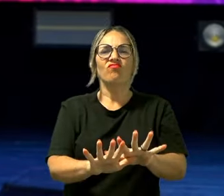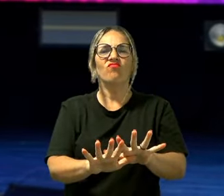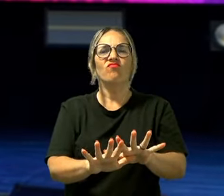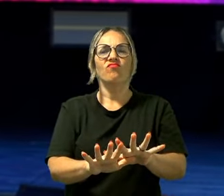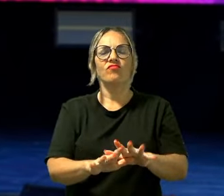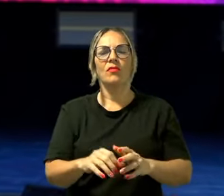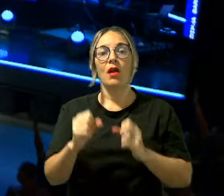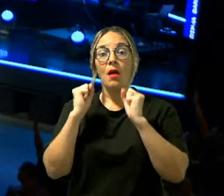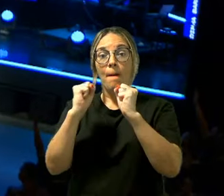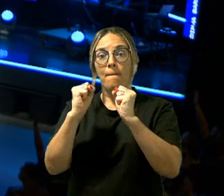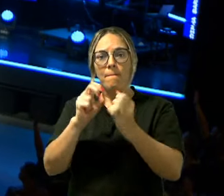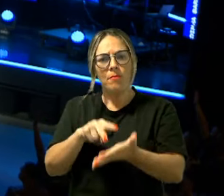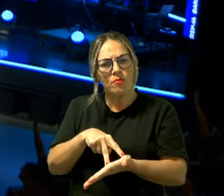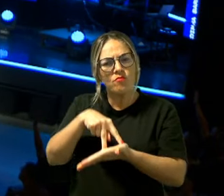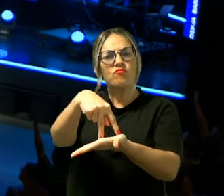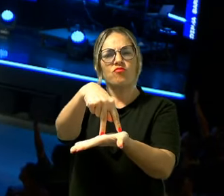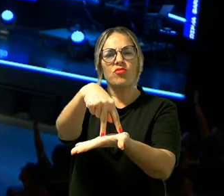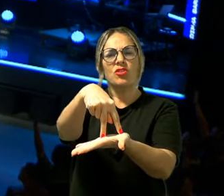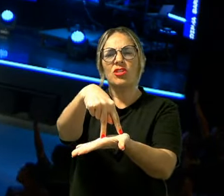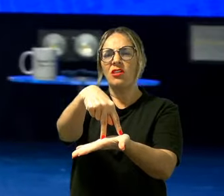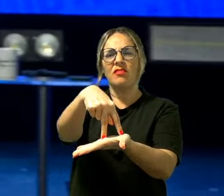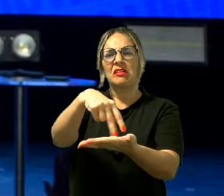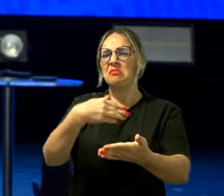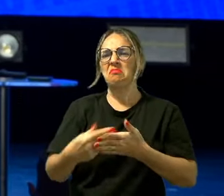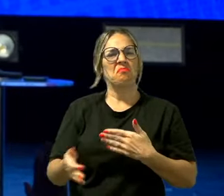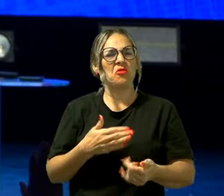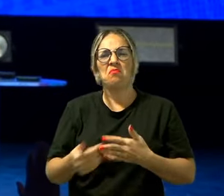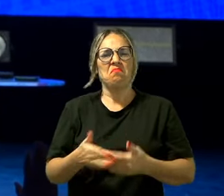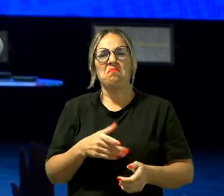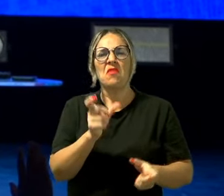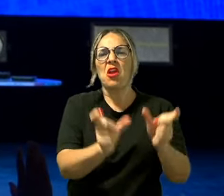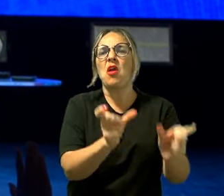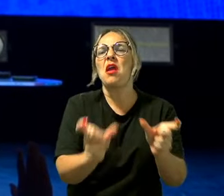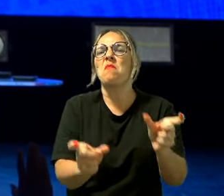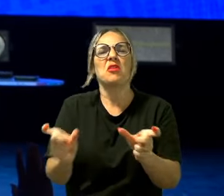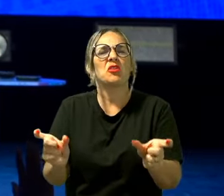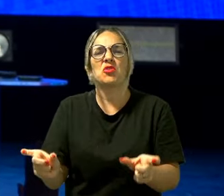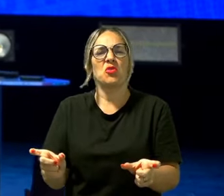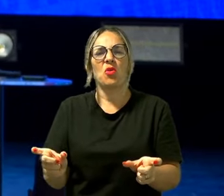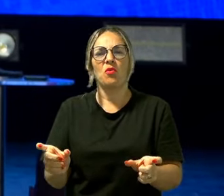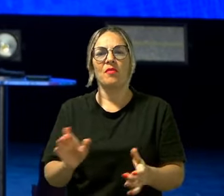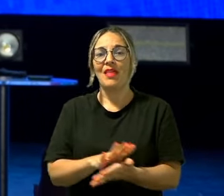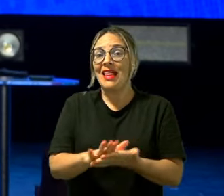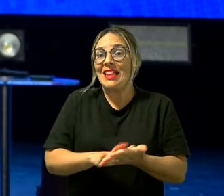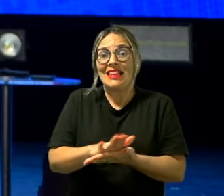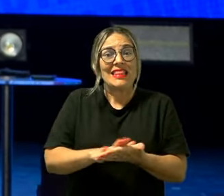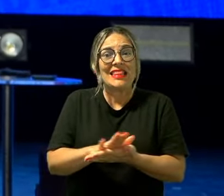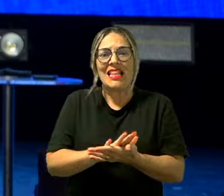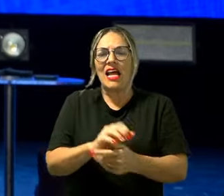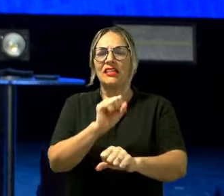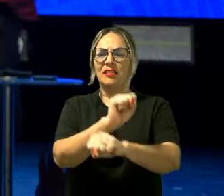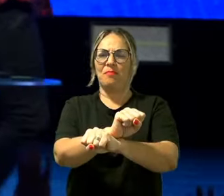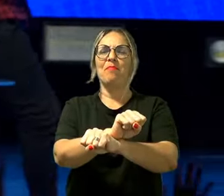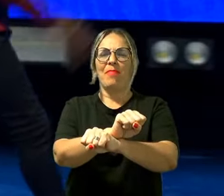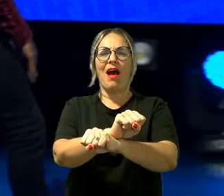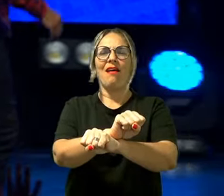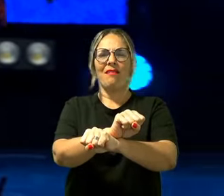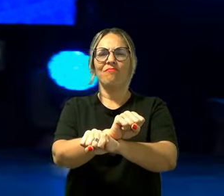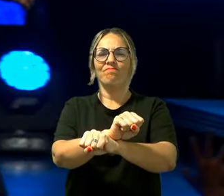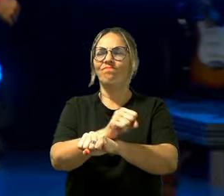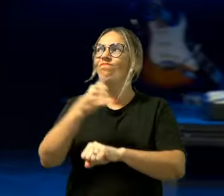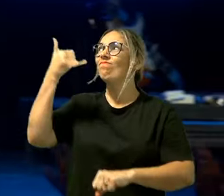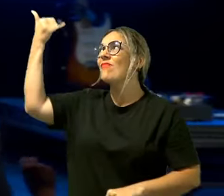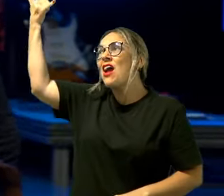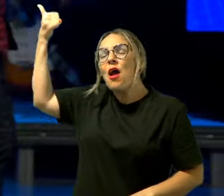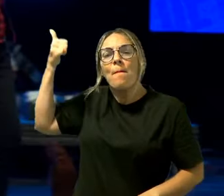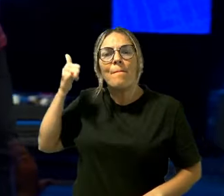pode se levantar quem for, pode se levantar o que for, não tem nada que possa paralisar a palavra que Deus